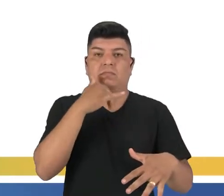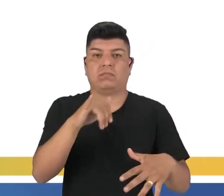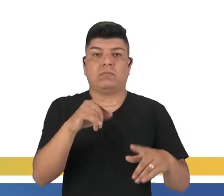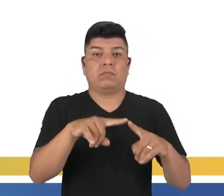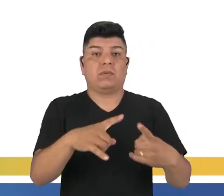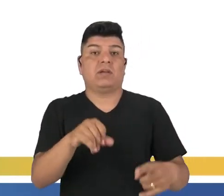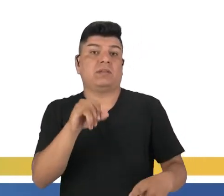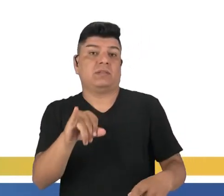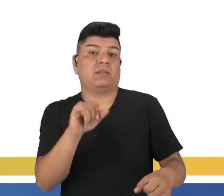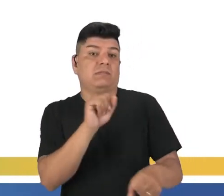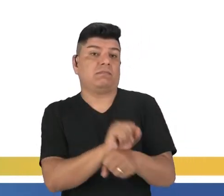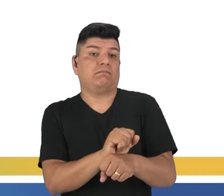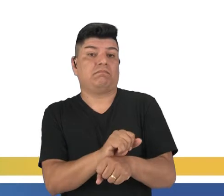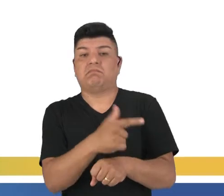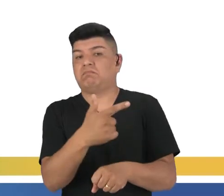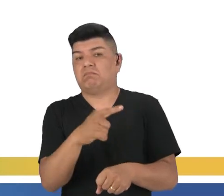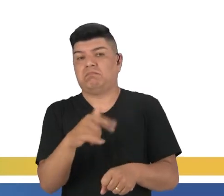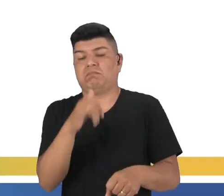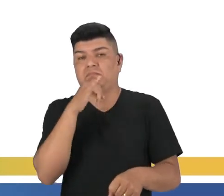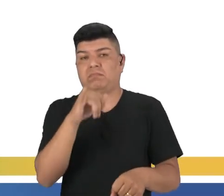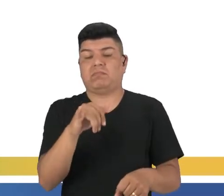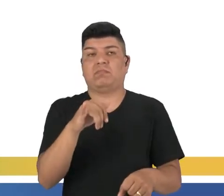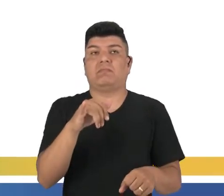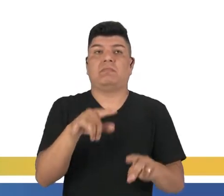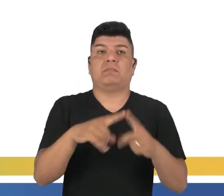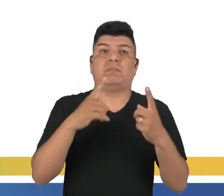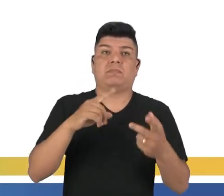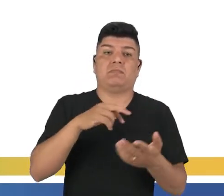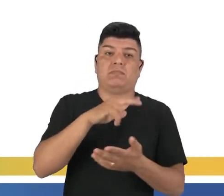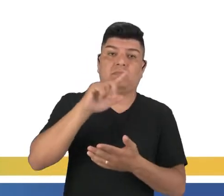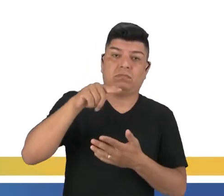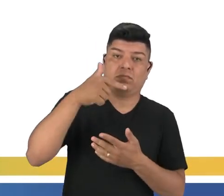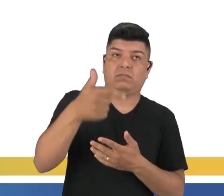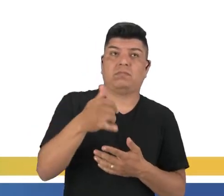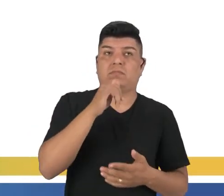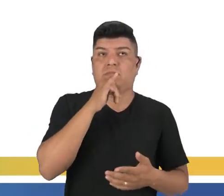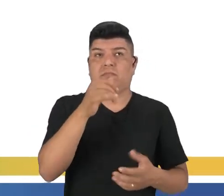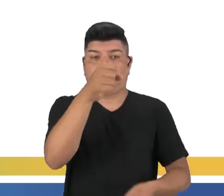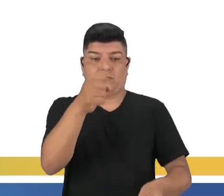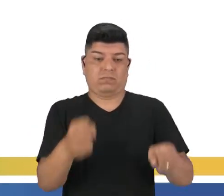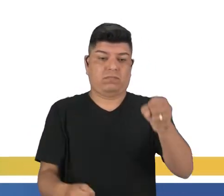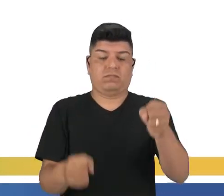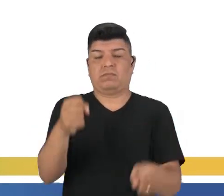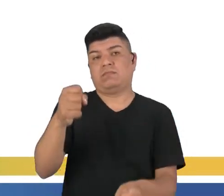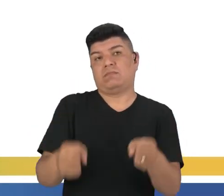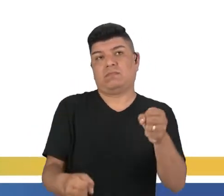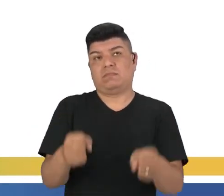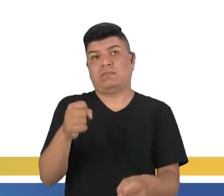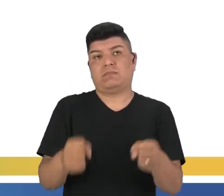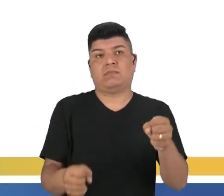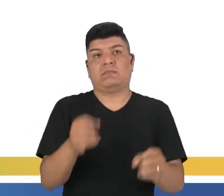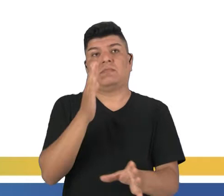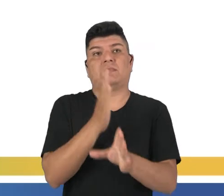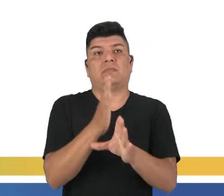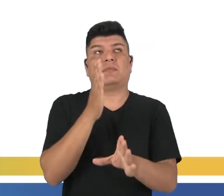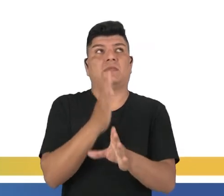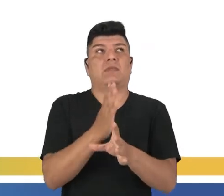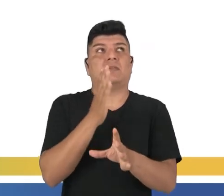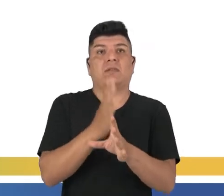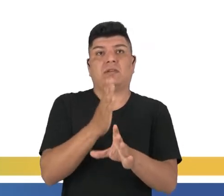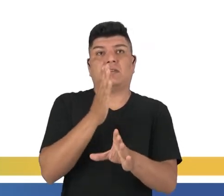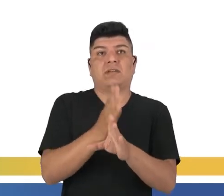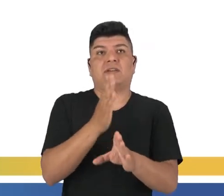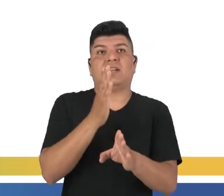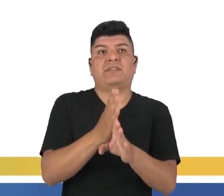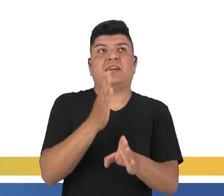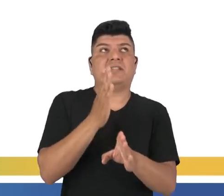está parado, não possui energia cinética, mas tem, por exemplo, outros tipos. O carro também se move ali por causa da combustão de energia, né?